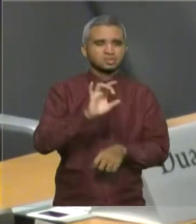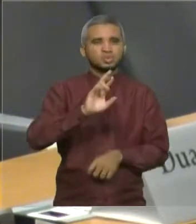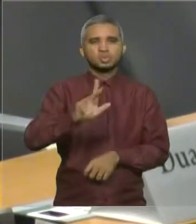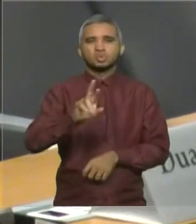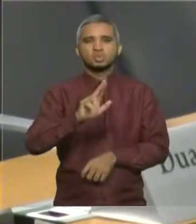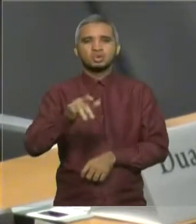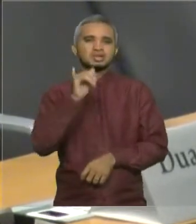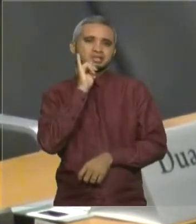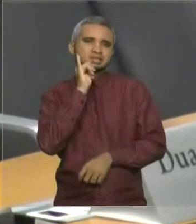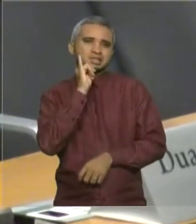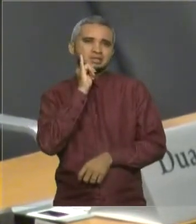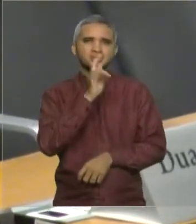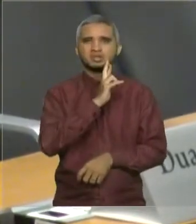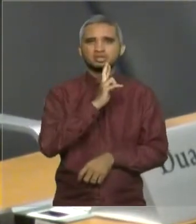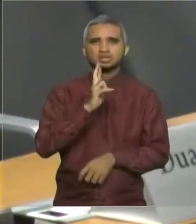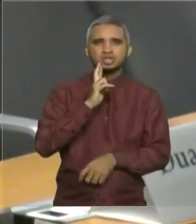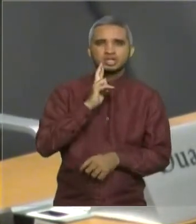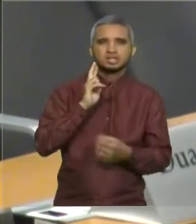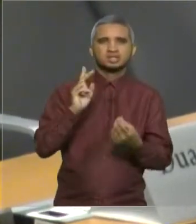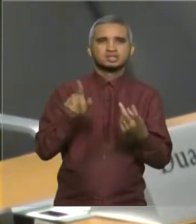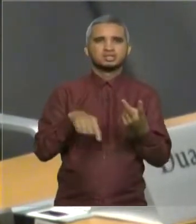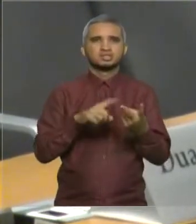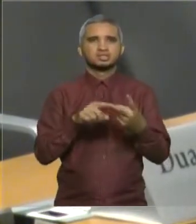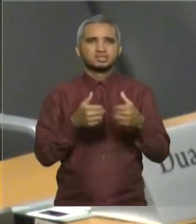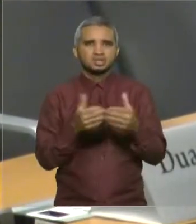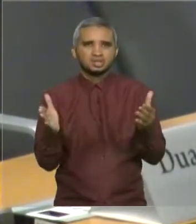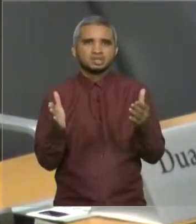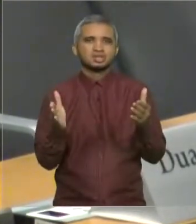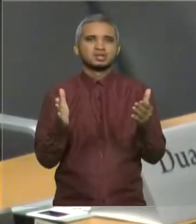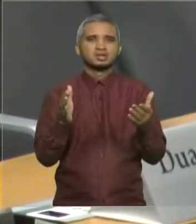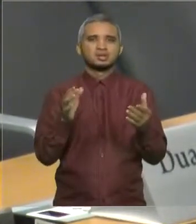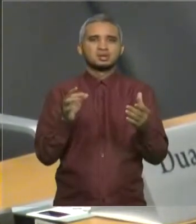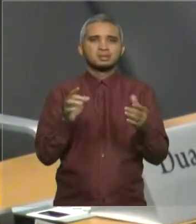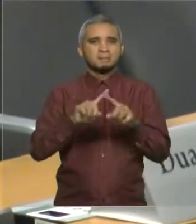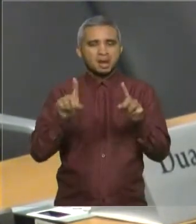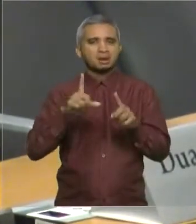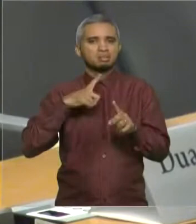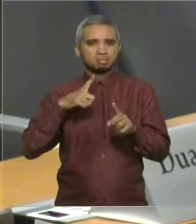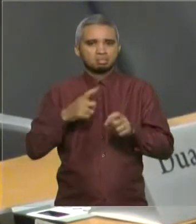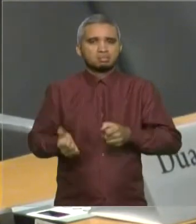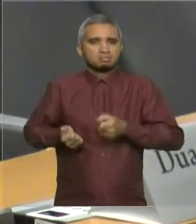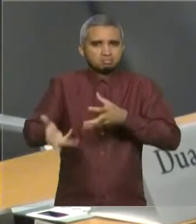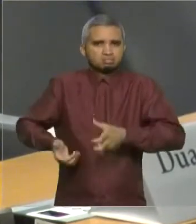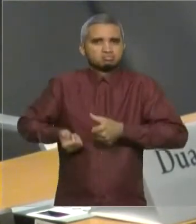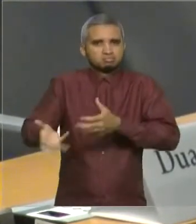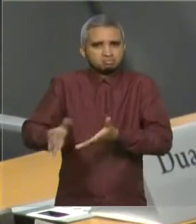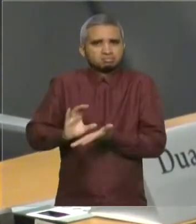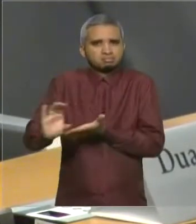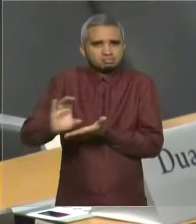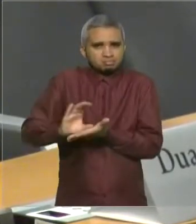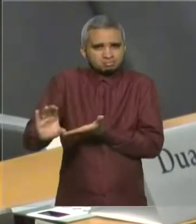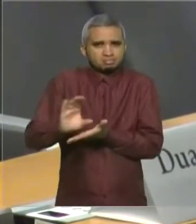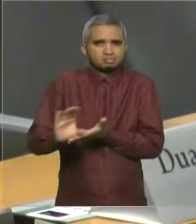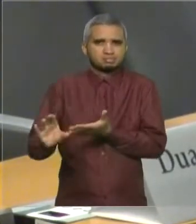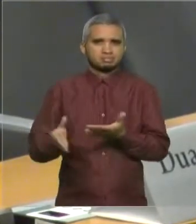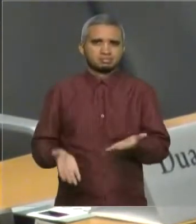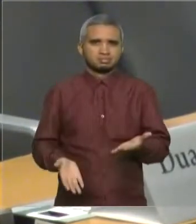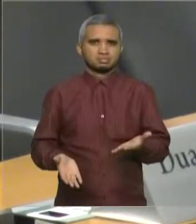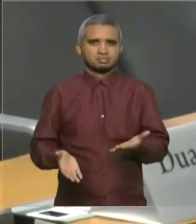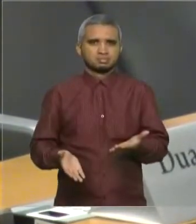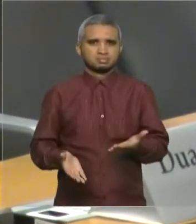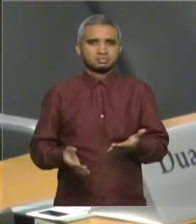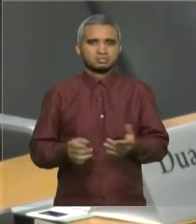é só inaugurar um Procon. Aquela estrutura tem um custo, mas a manutenção é praticamente o custo da